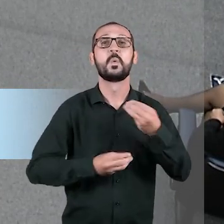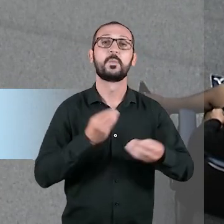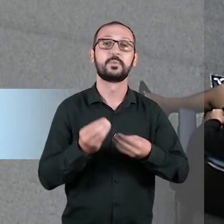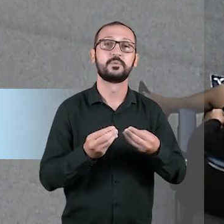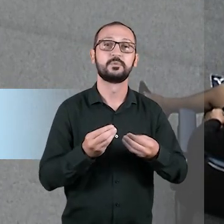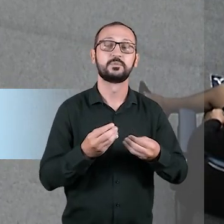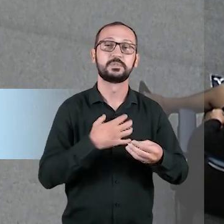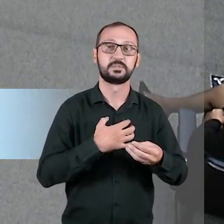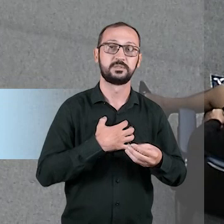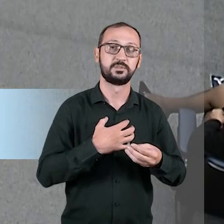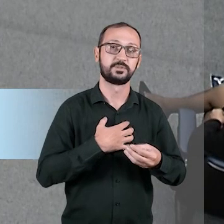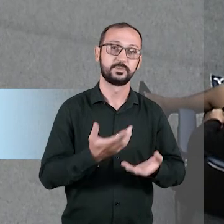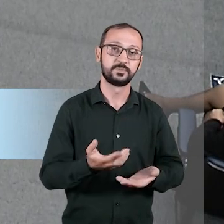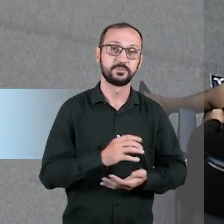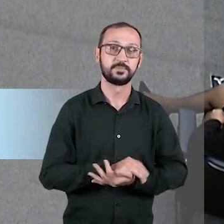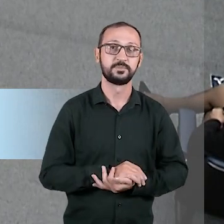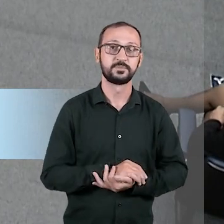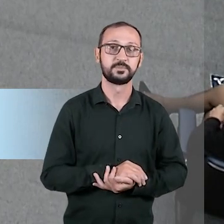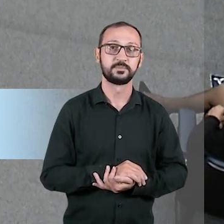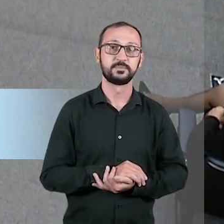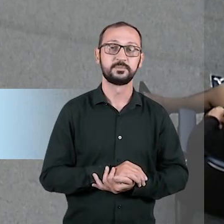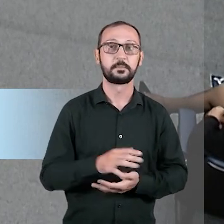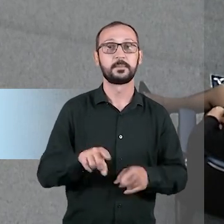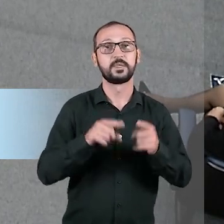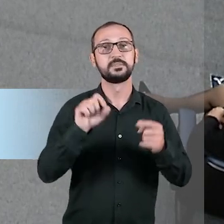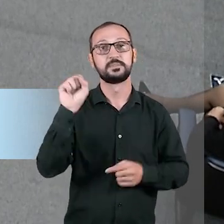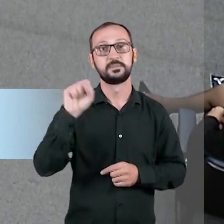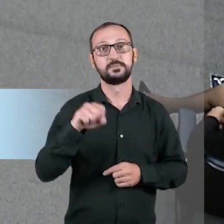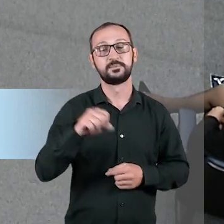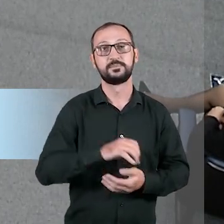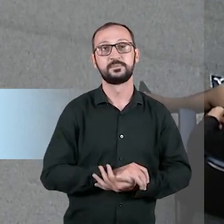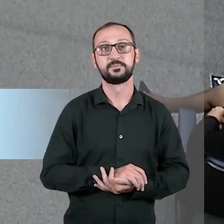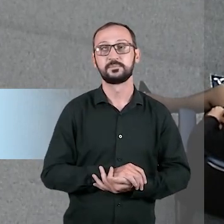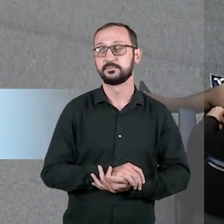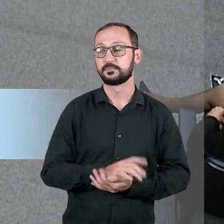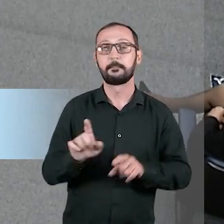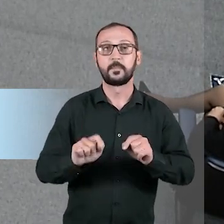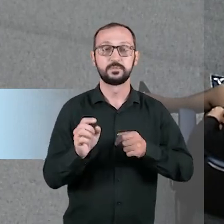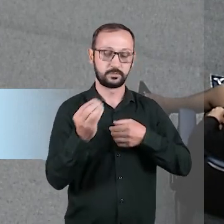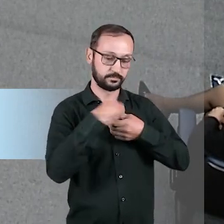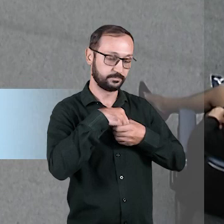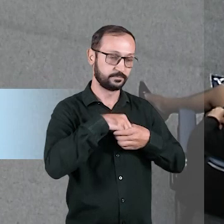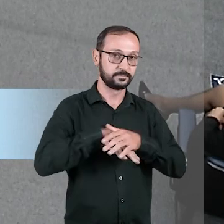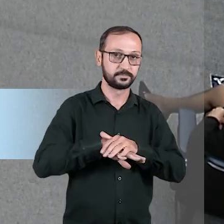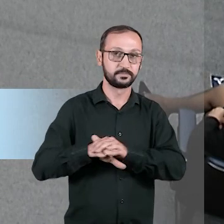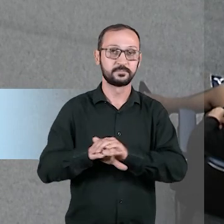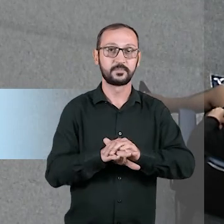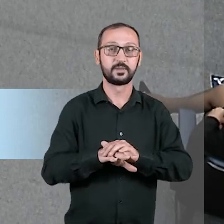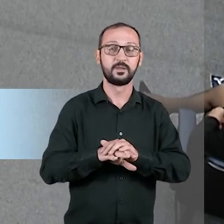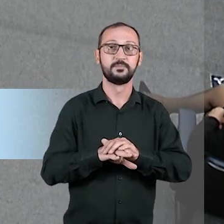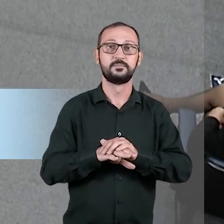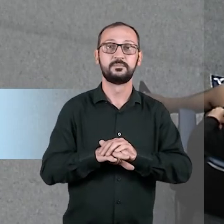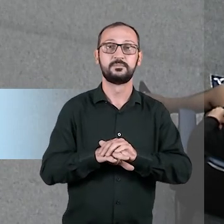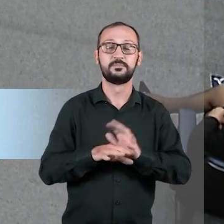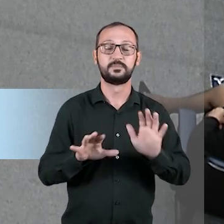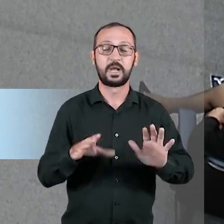como que você lidou com isso, entende? Mas sim. Em algum lugar ela pode estar. Em algum lugar ela está. Às